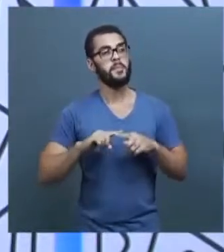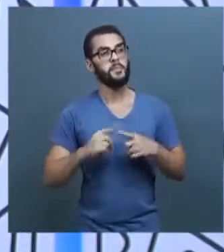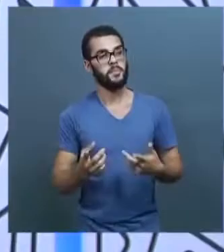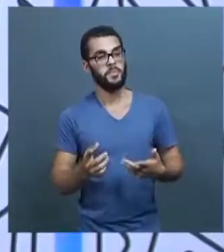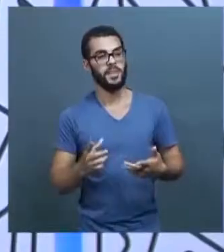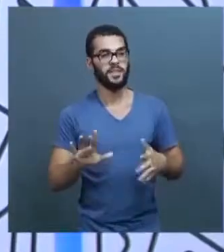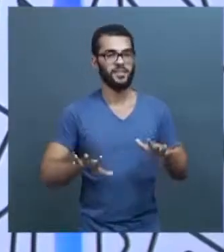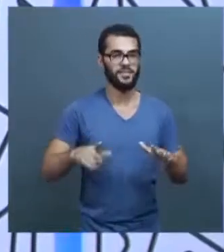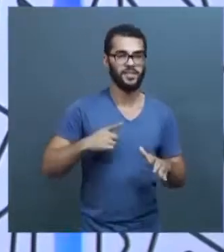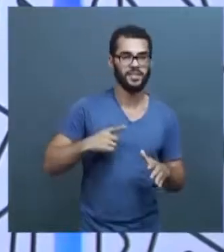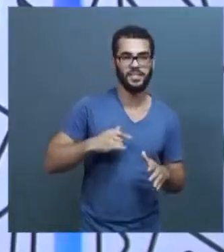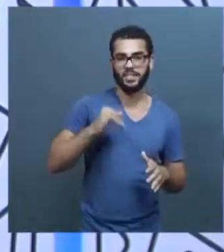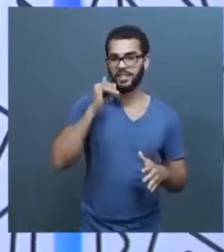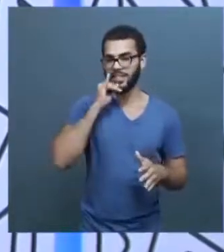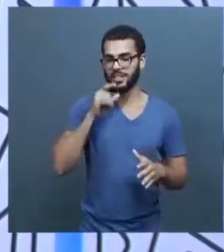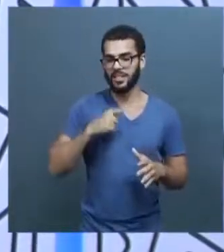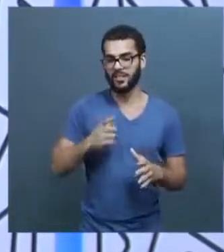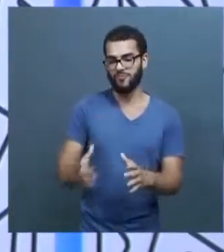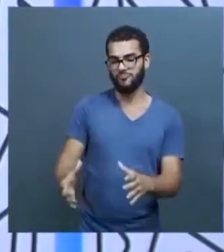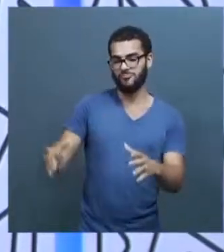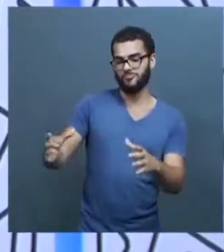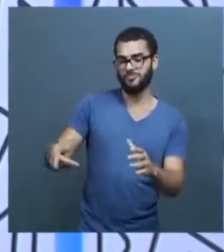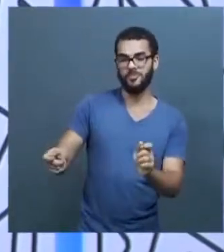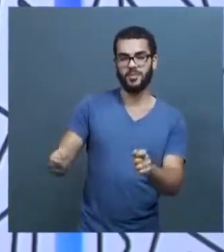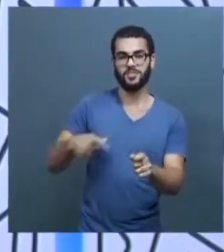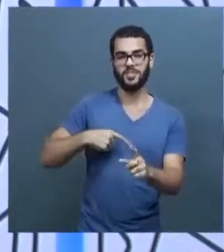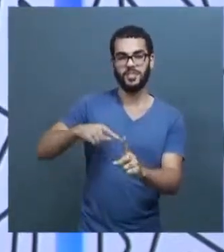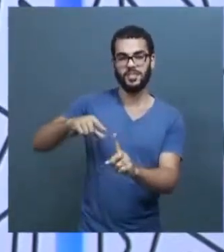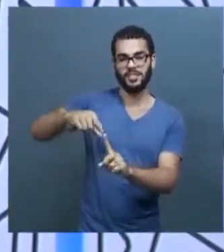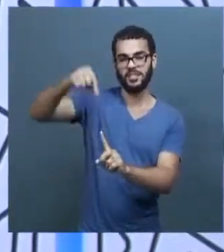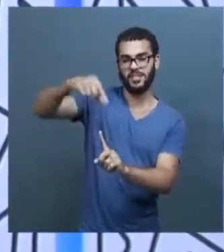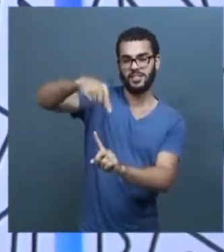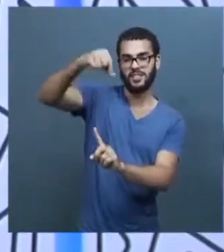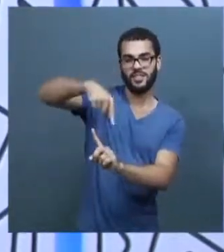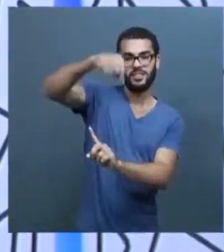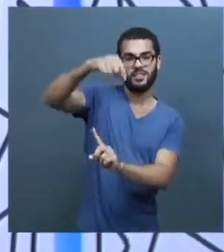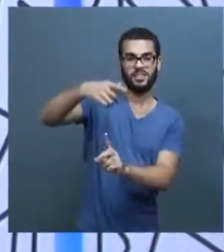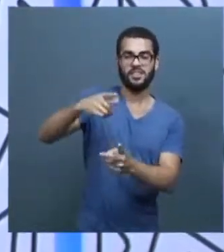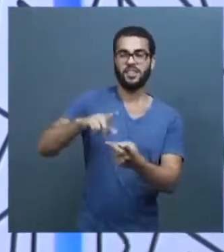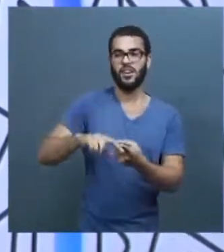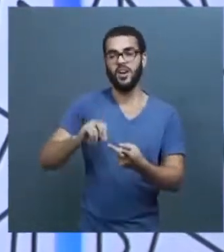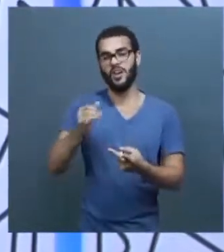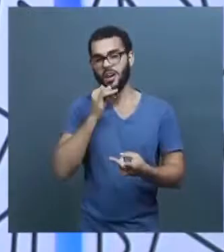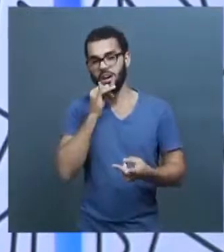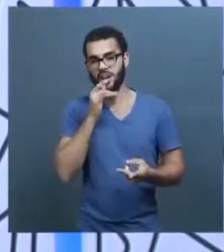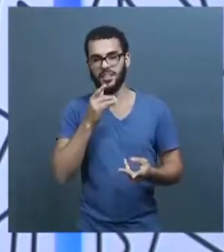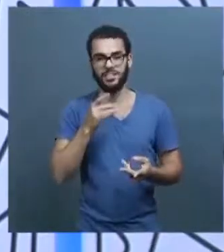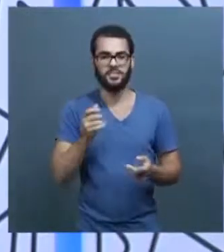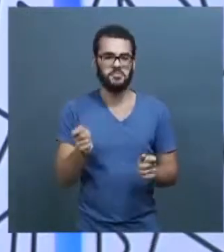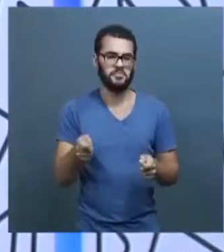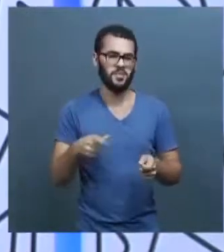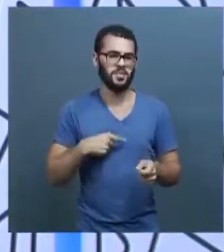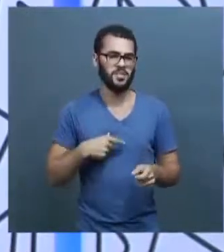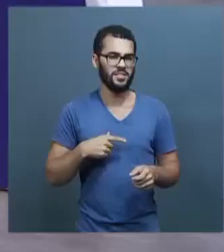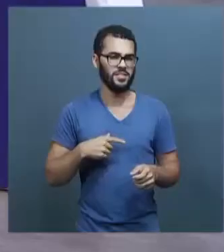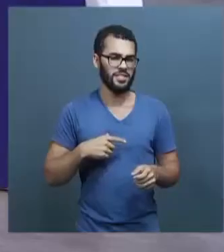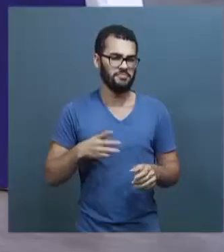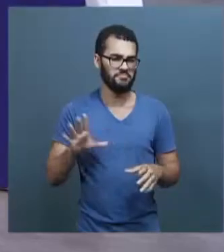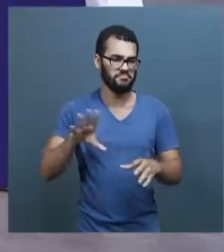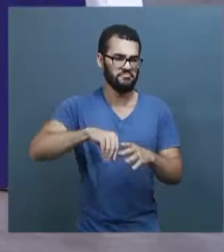um vasinho ali com cebolinha, pelo menos com cheiro verde, para complementar aquela alimentação. E